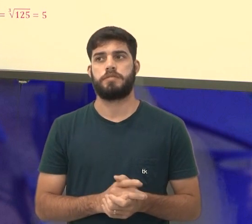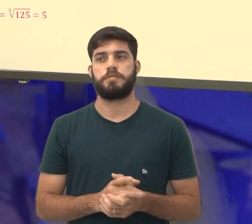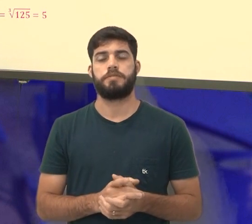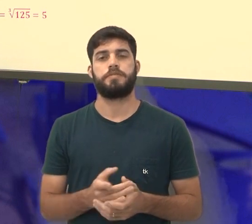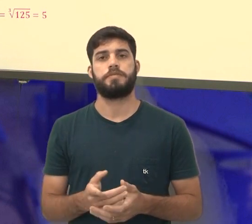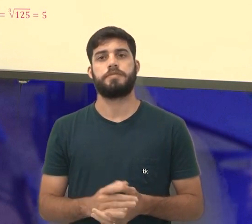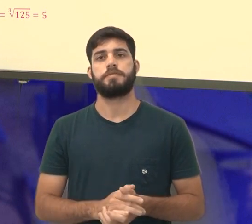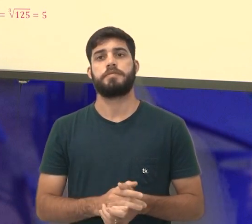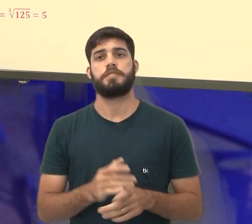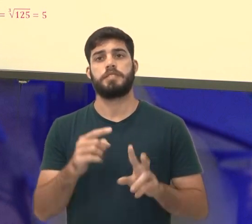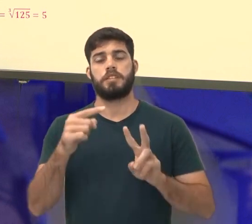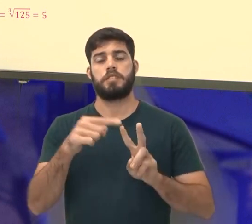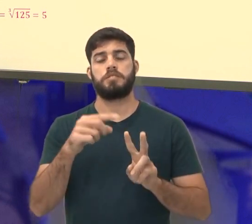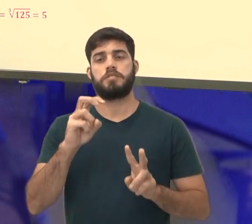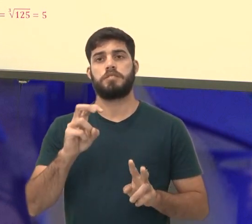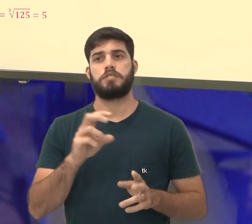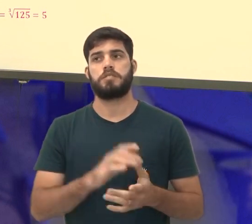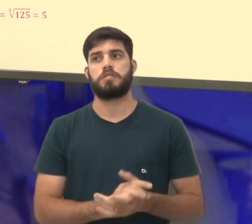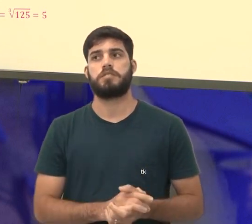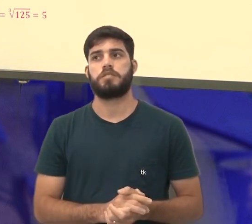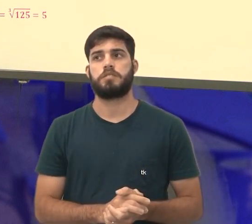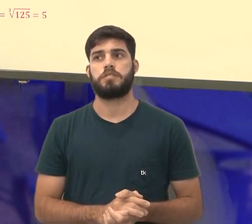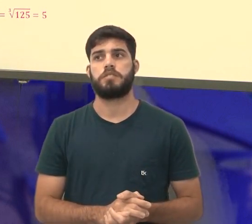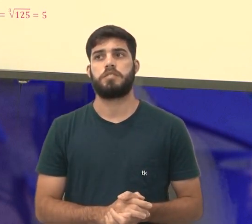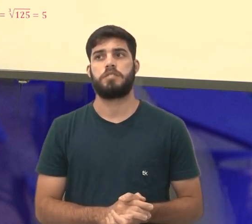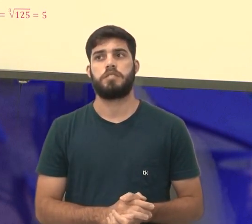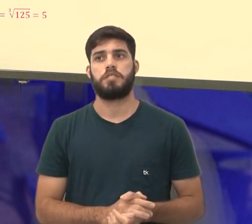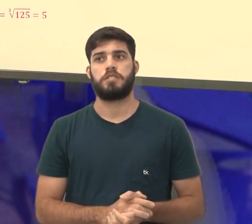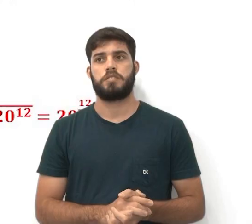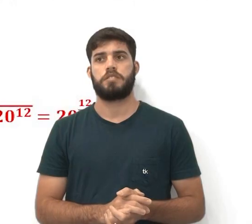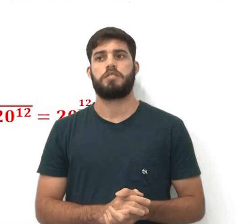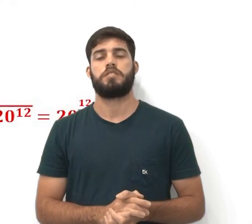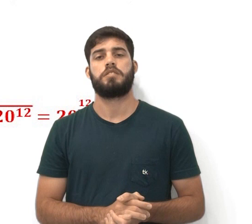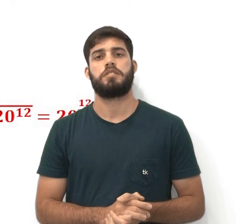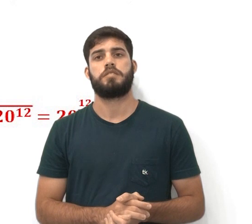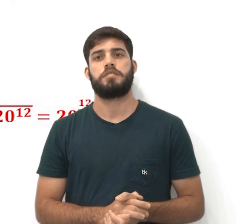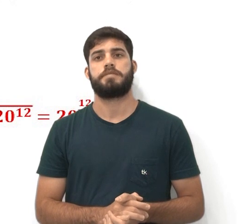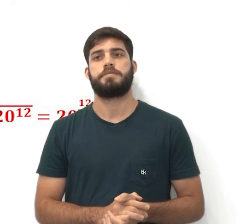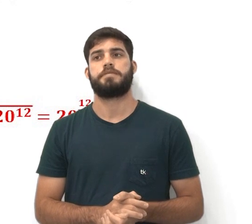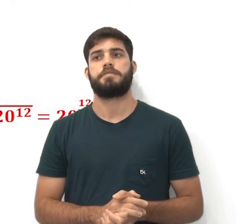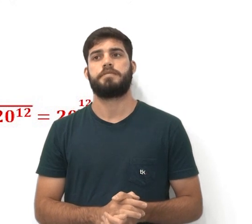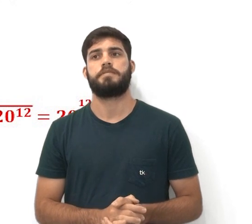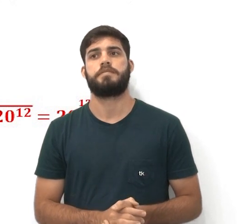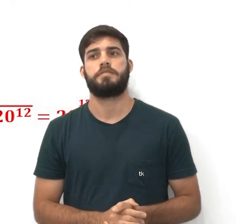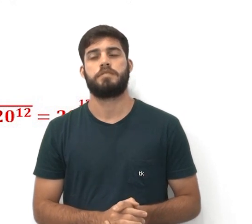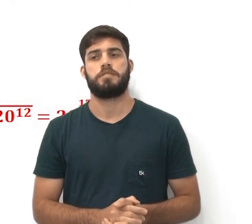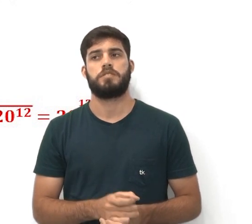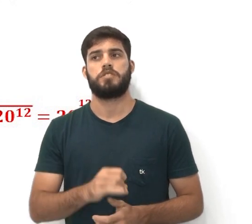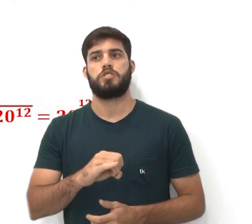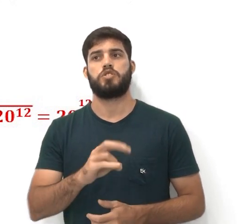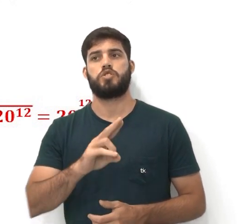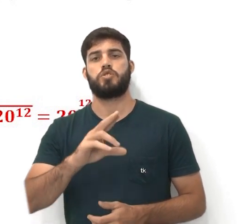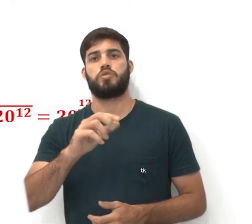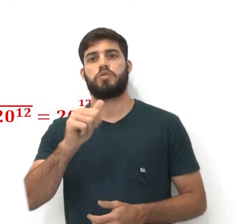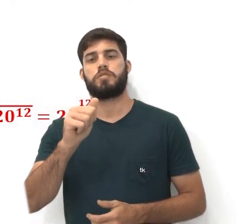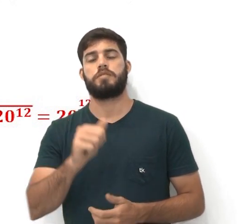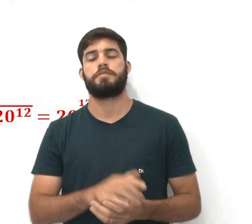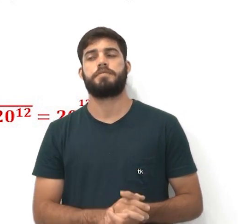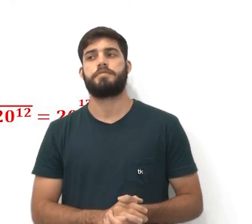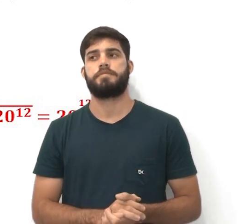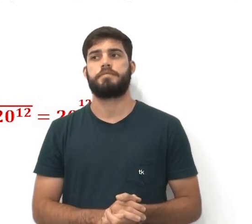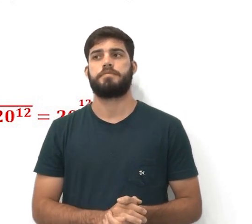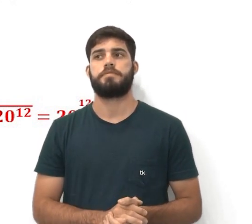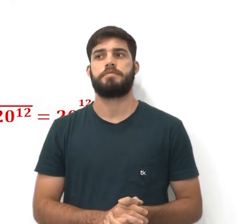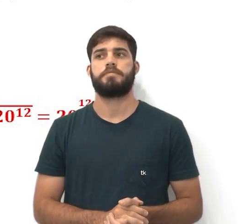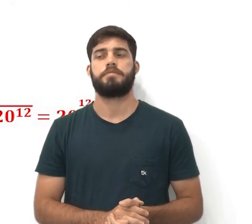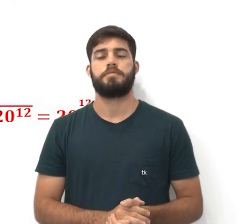não é? Então, esse foi o resultado apresentado por Carlos. O resultado apresentado por Juca foi esse. Ó,